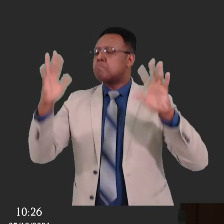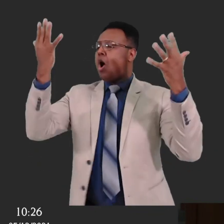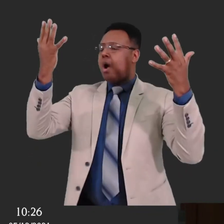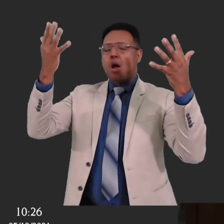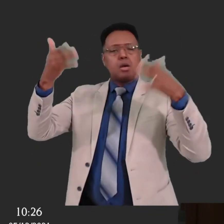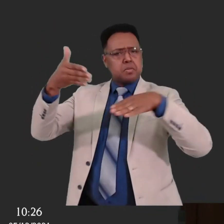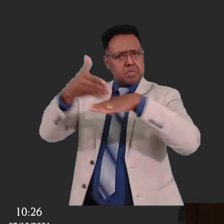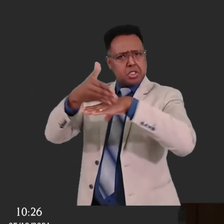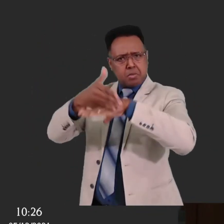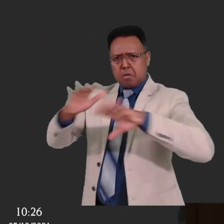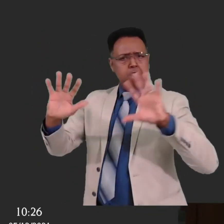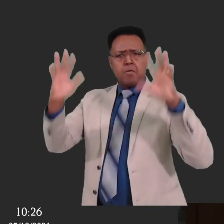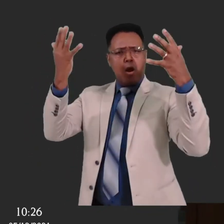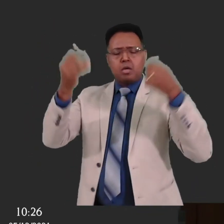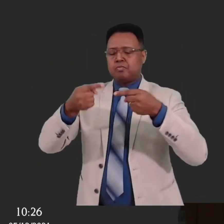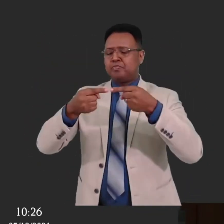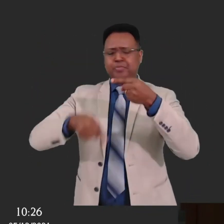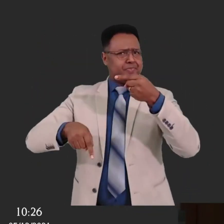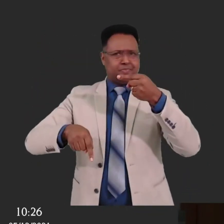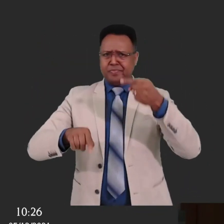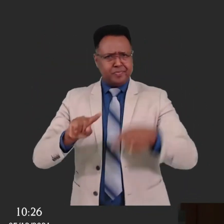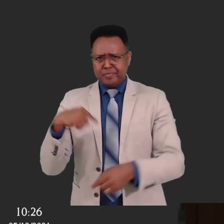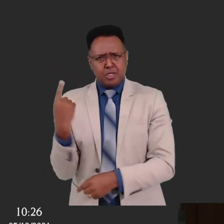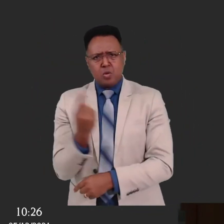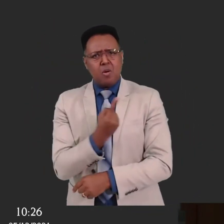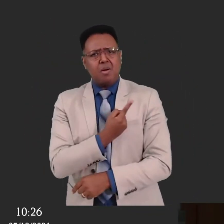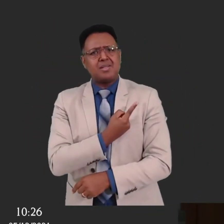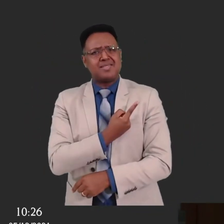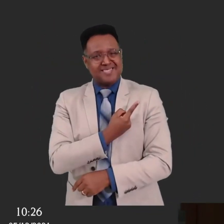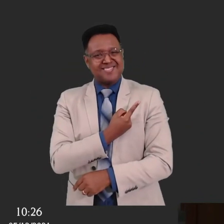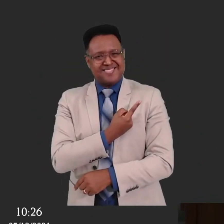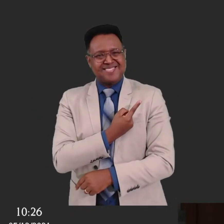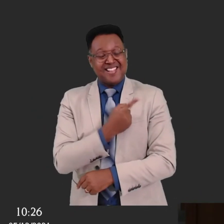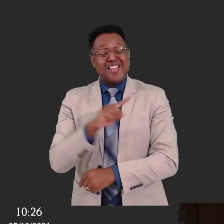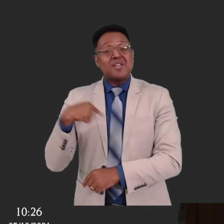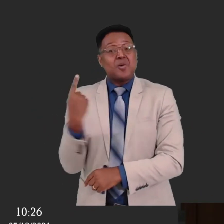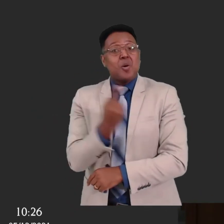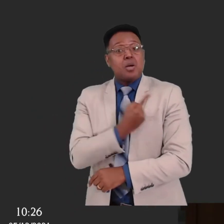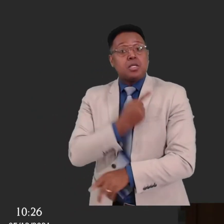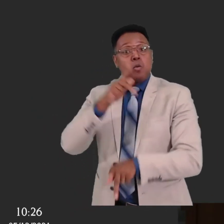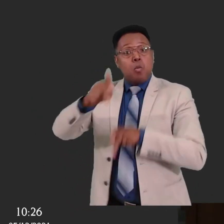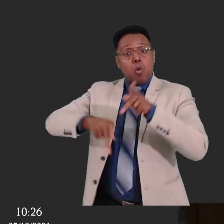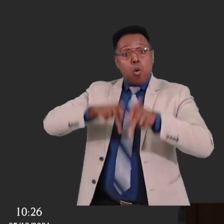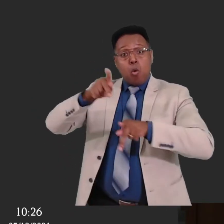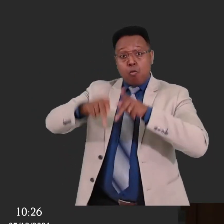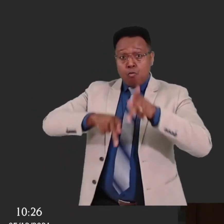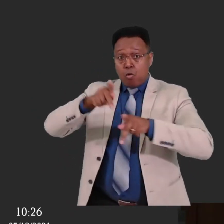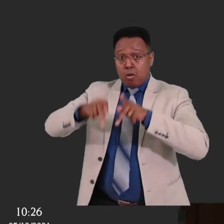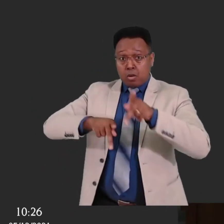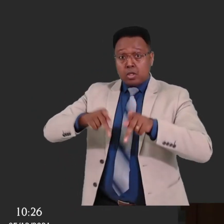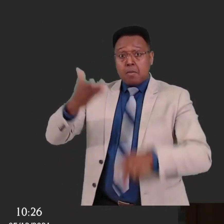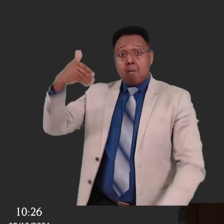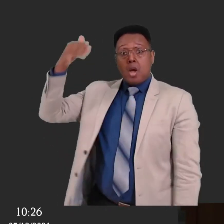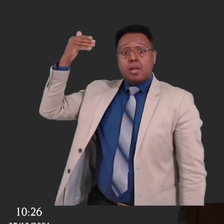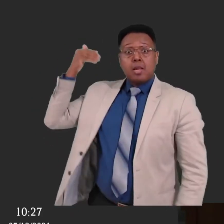são convenientes a nós. Nós somos um povo da liberdade, que Cristo nos libertou, não